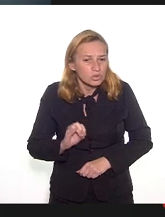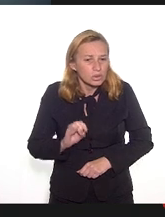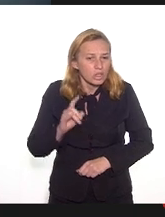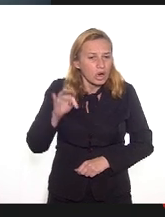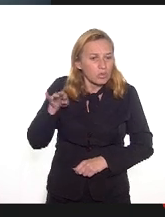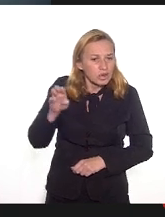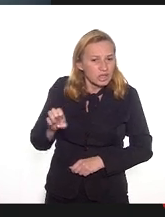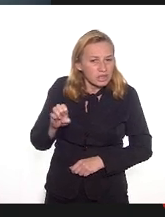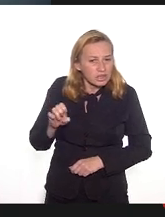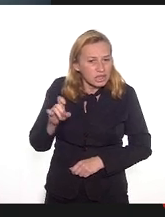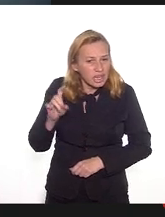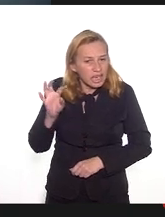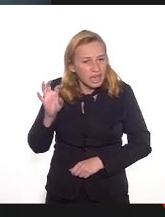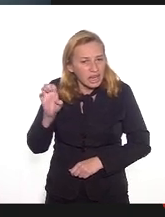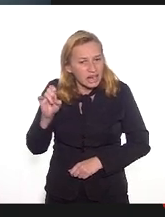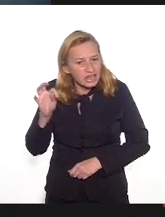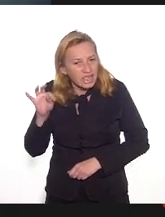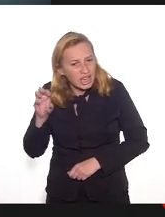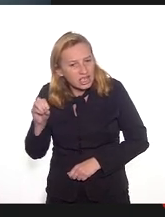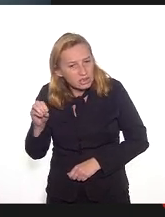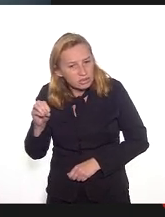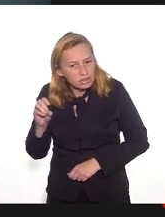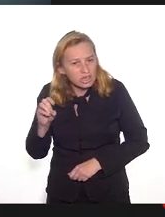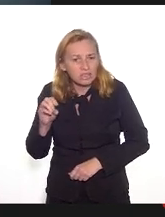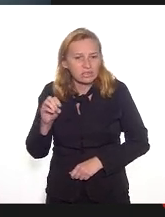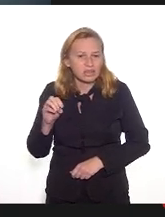Almirante Edésio.